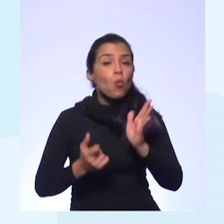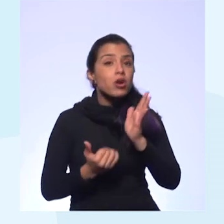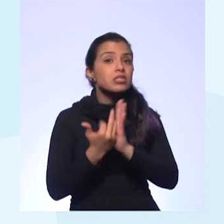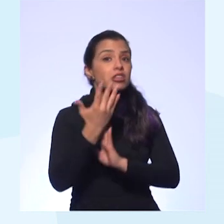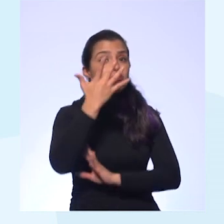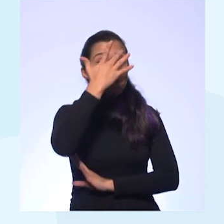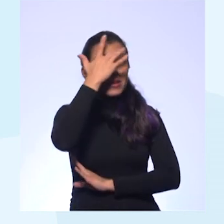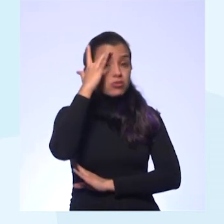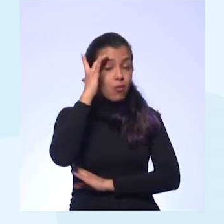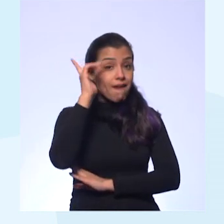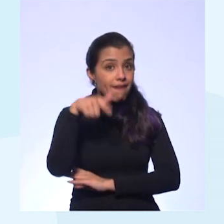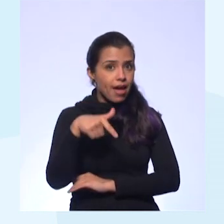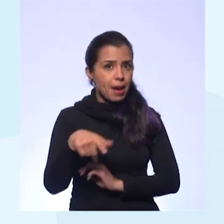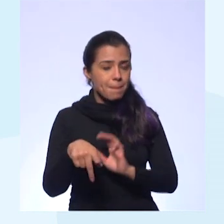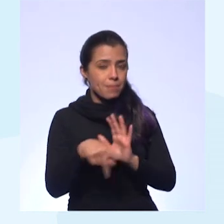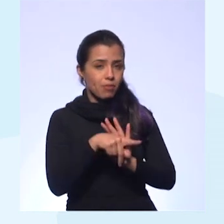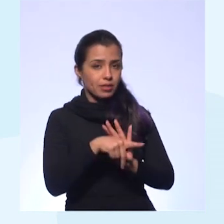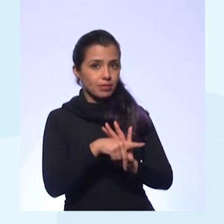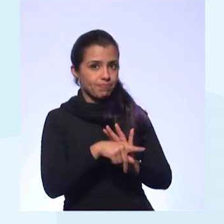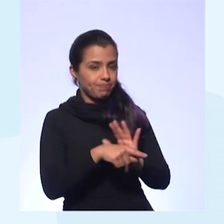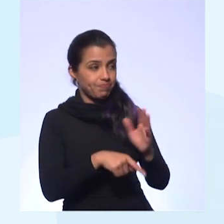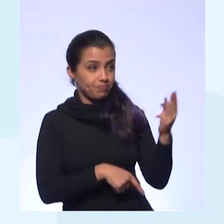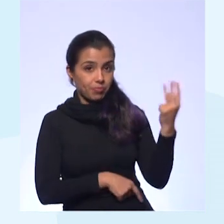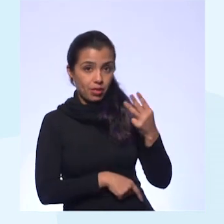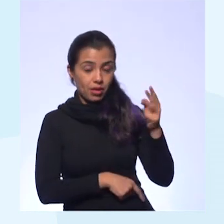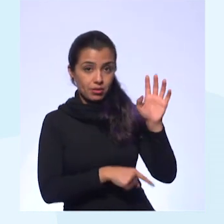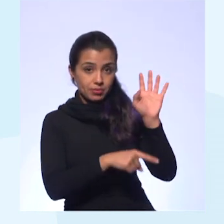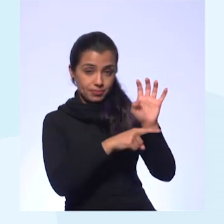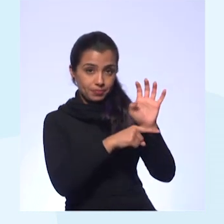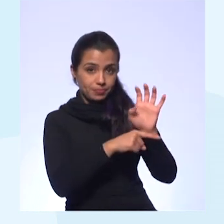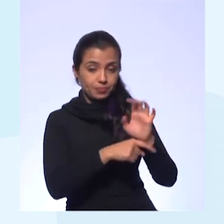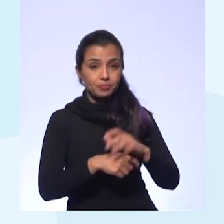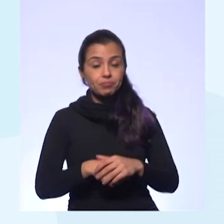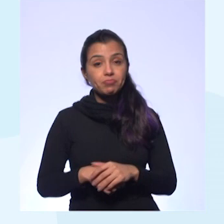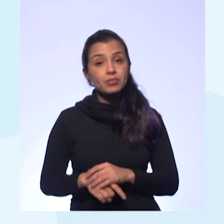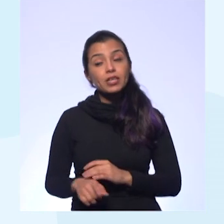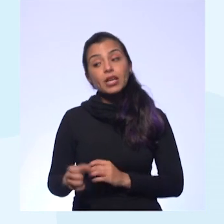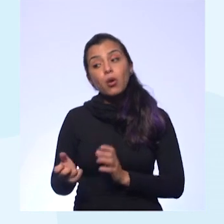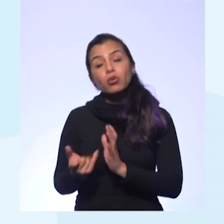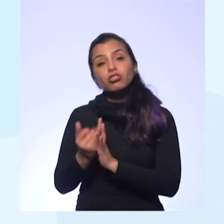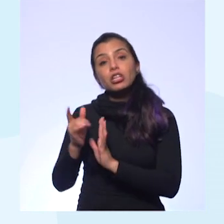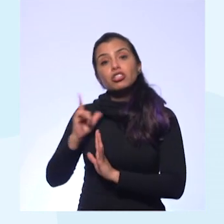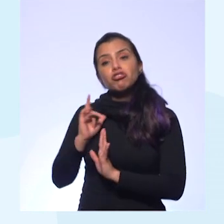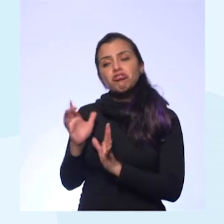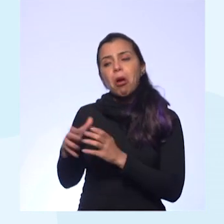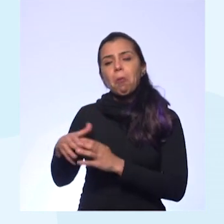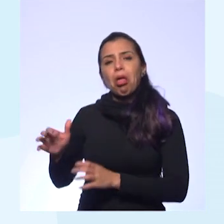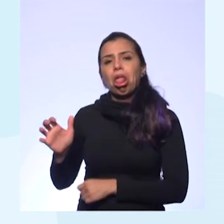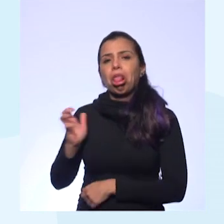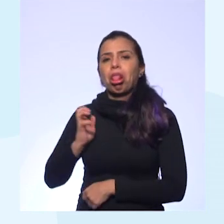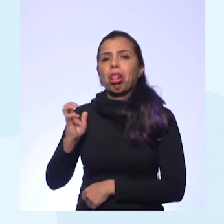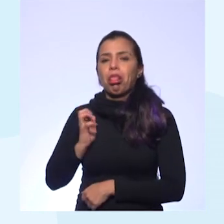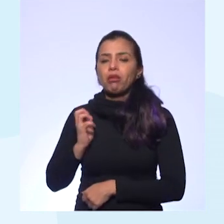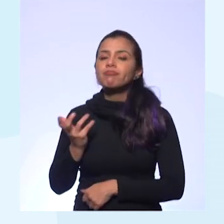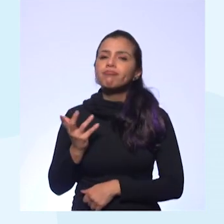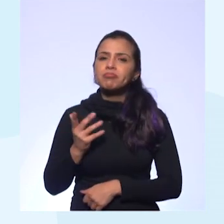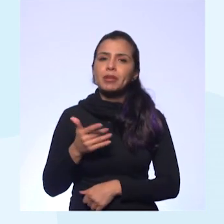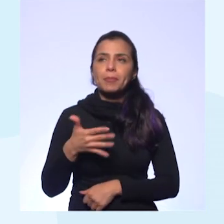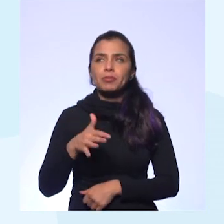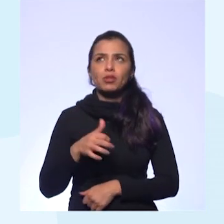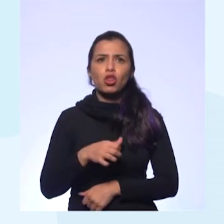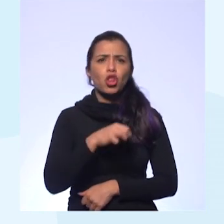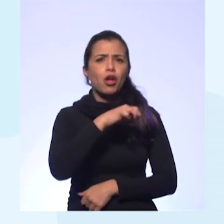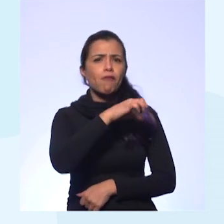terceiro estado frente à quantidade de pessoas que pertenciam à nobreza, né? Era coisa assim de 90%, mais